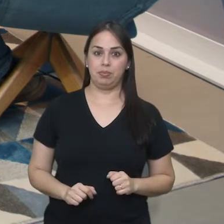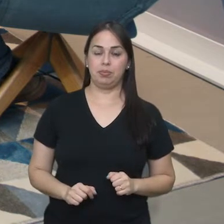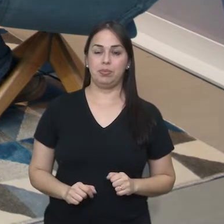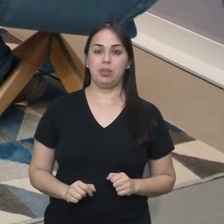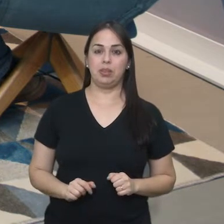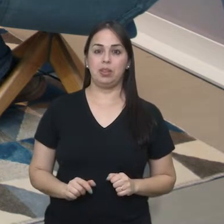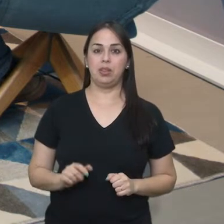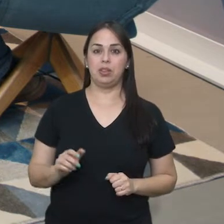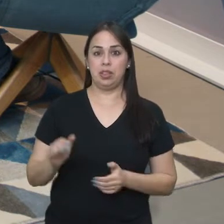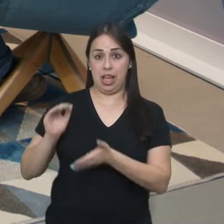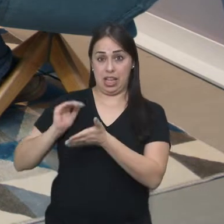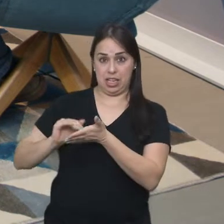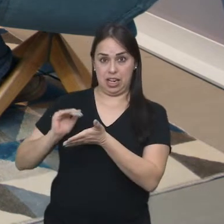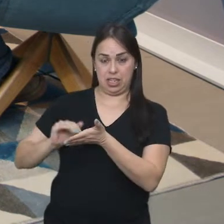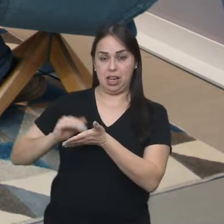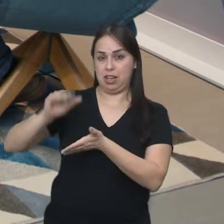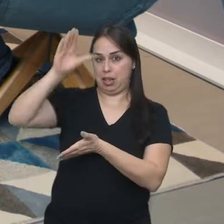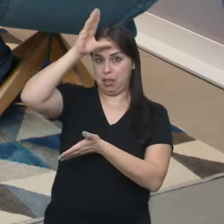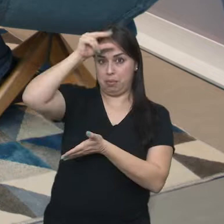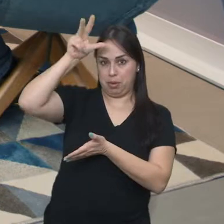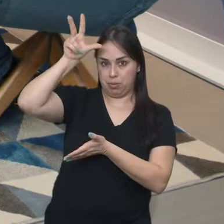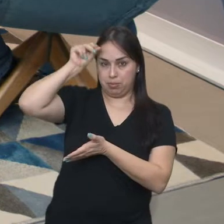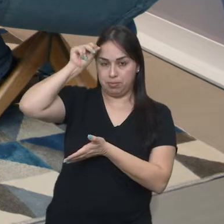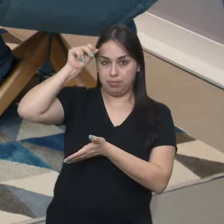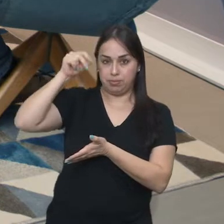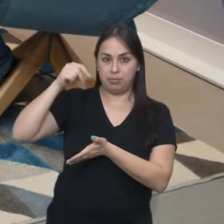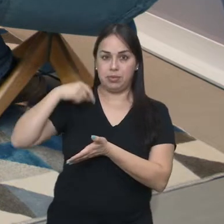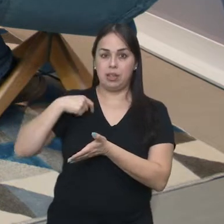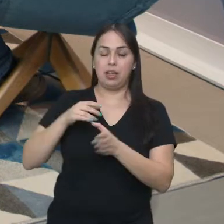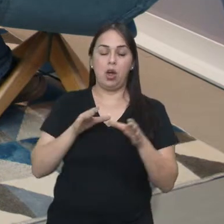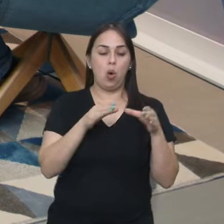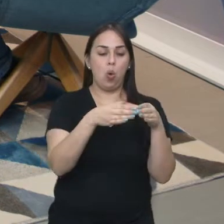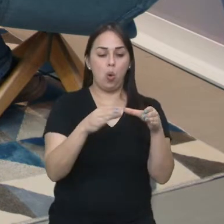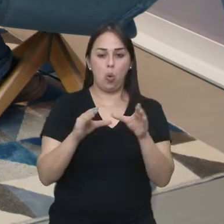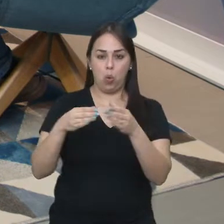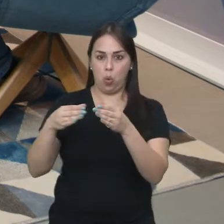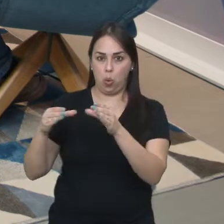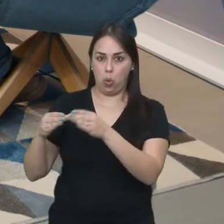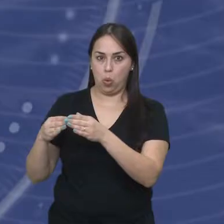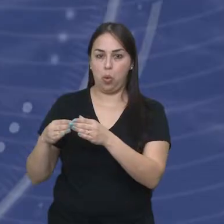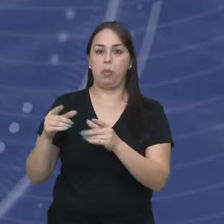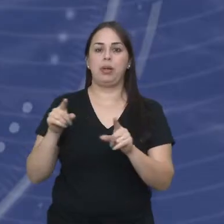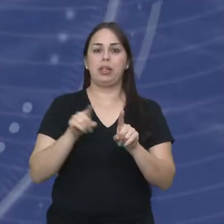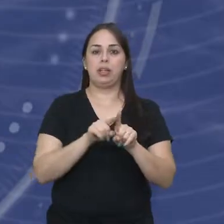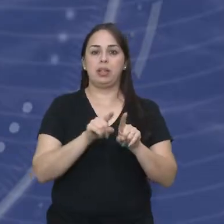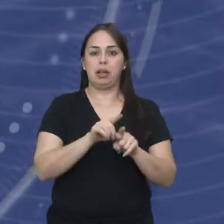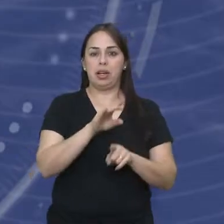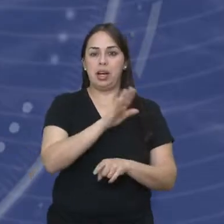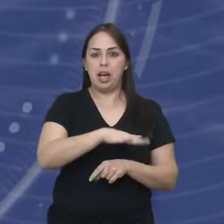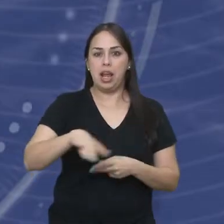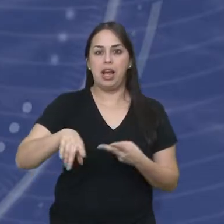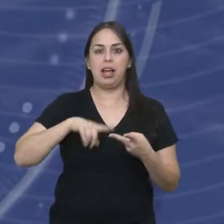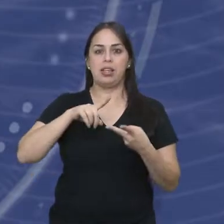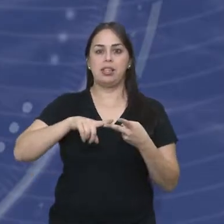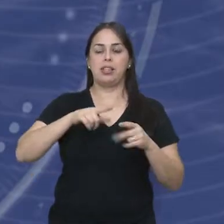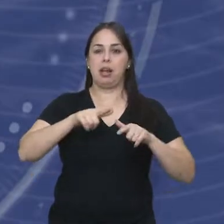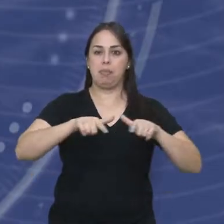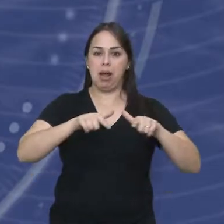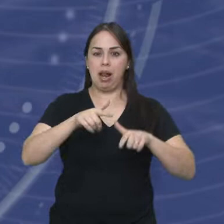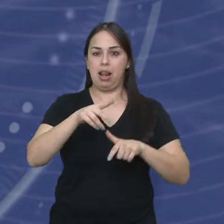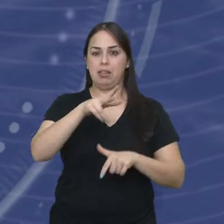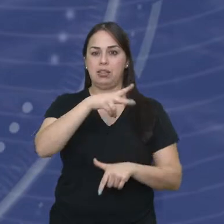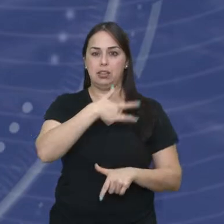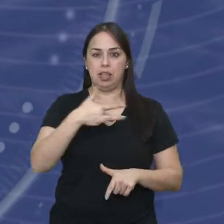De acordo com a Secretaria Municipal da Saúde, a gente tem esses grupos prioritários, crianças, trabalhadores de saúde, gestantes,